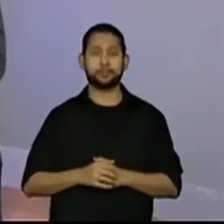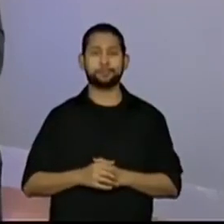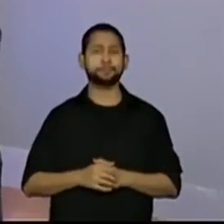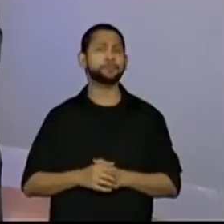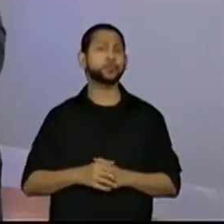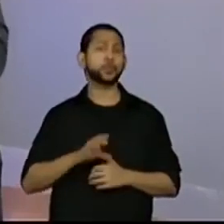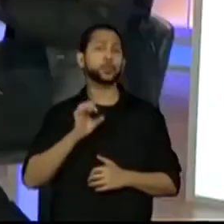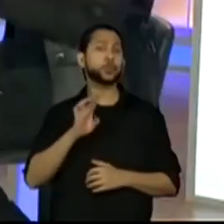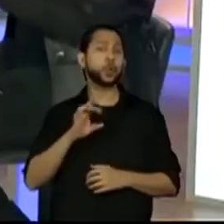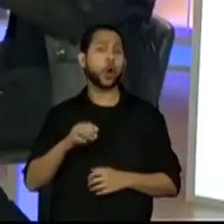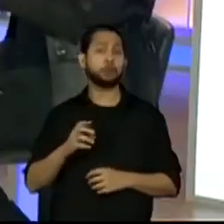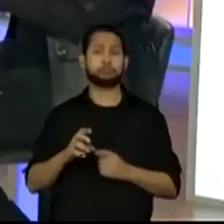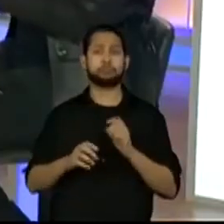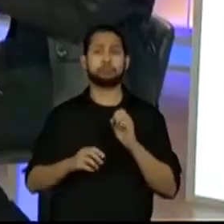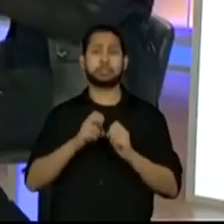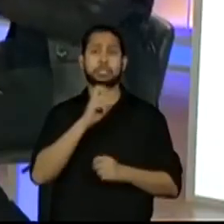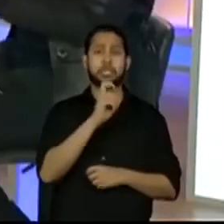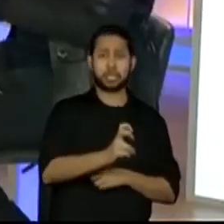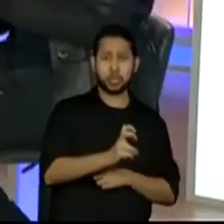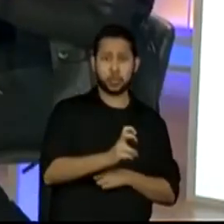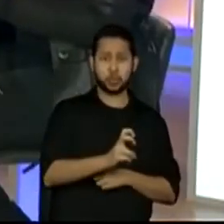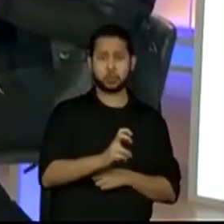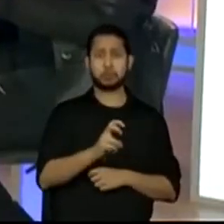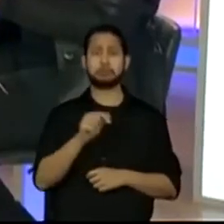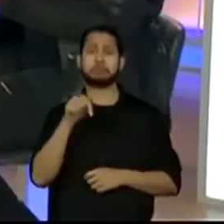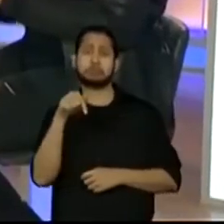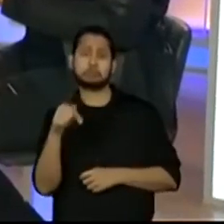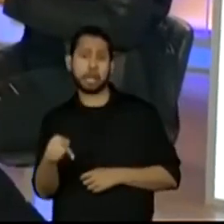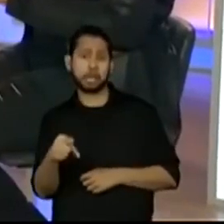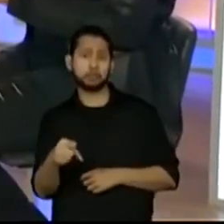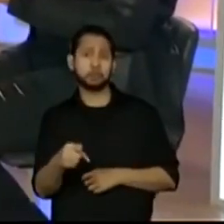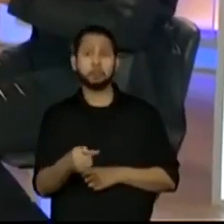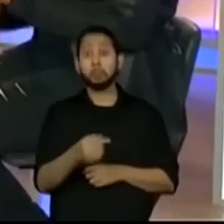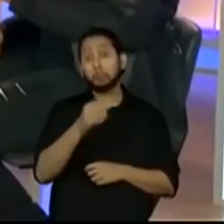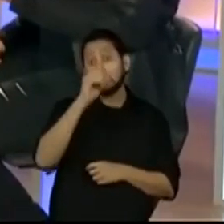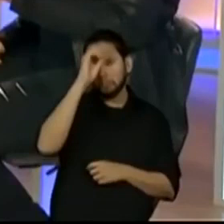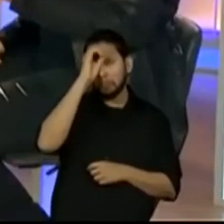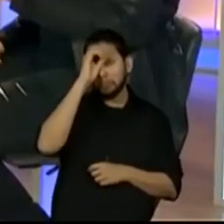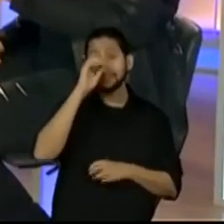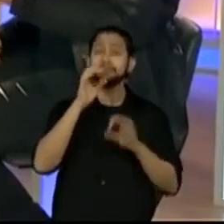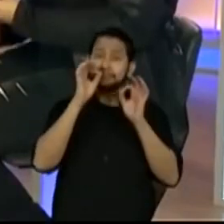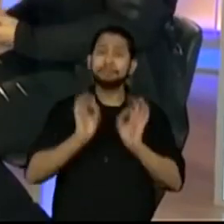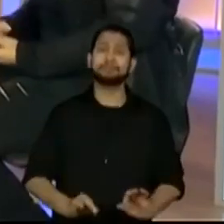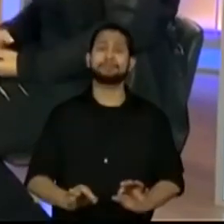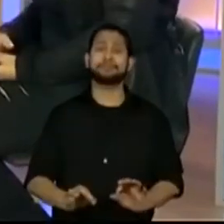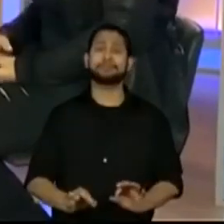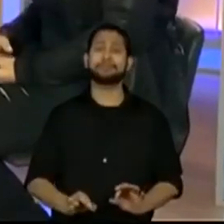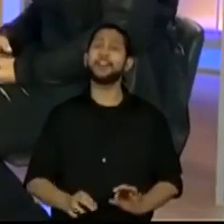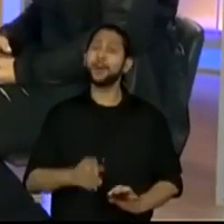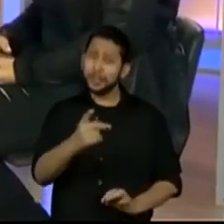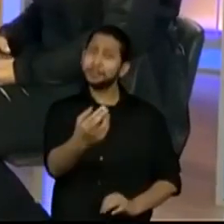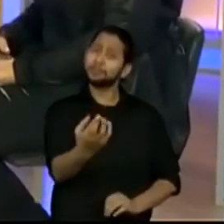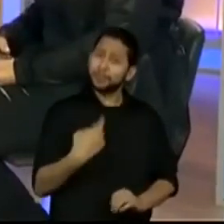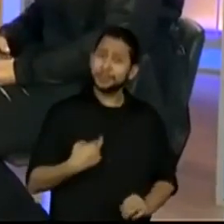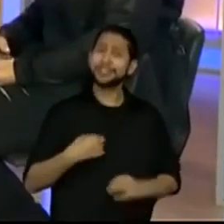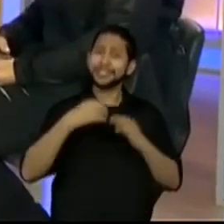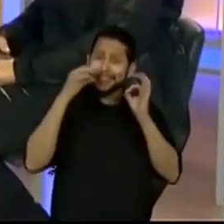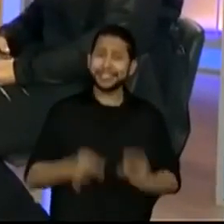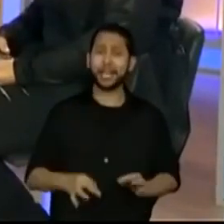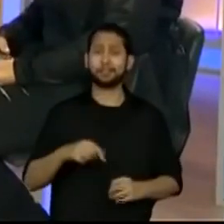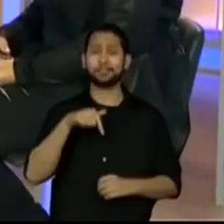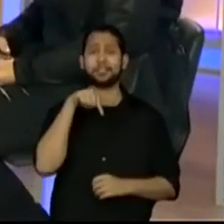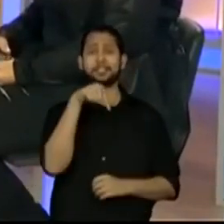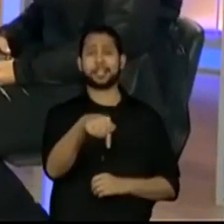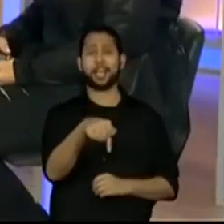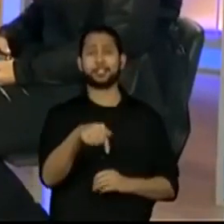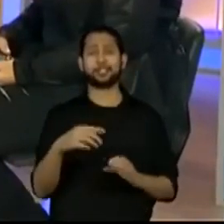Por enquanto, são os números que apareceram. Perfeito, olha, bem próximo e exato. É o número que nós vamos trabalhar aqui hoje, são 7 tipos